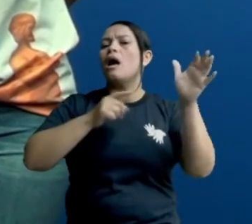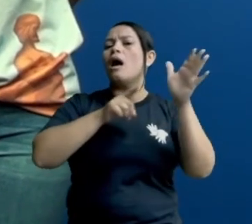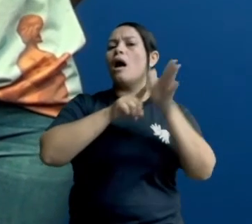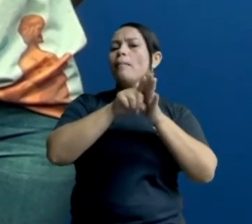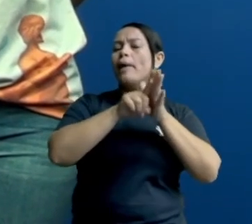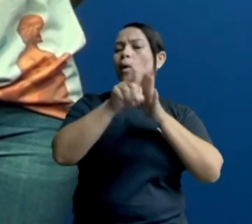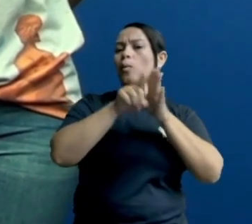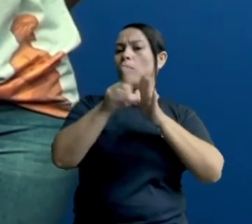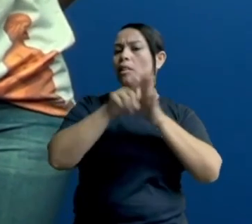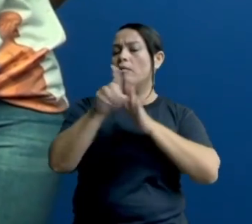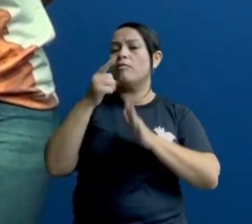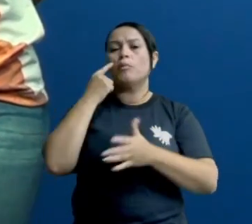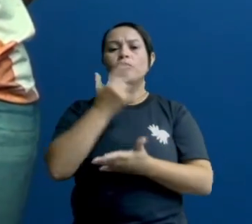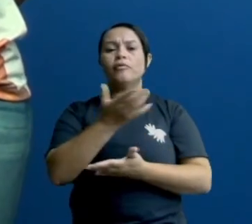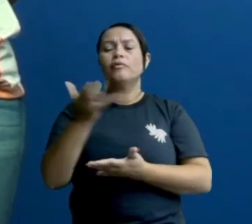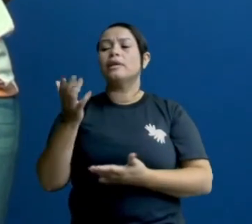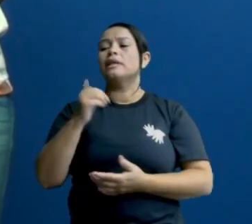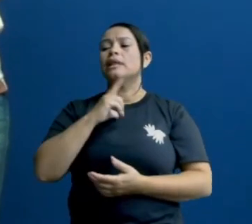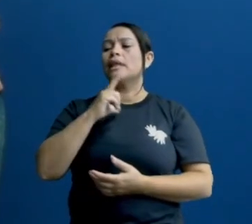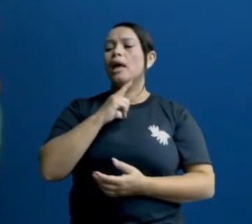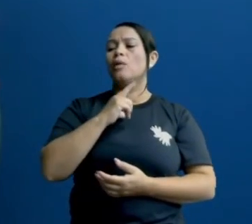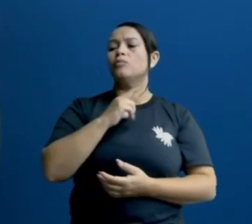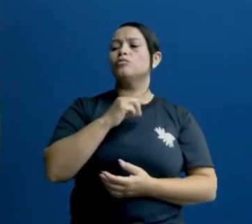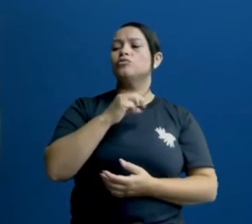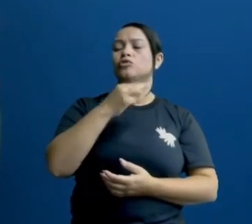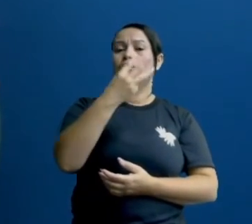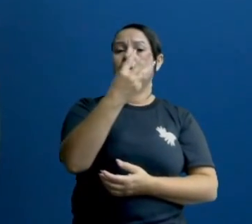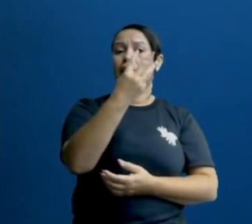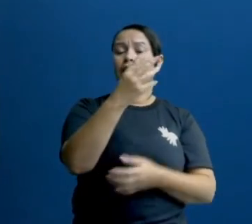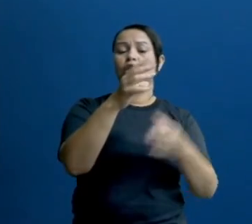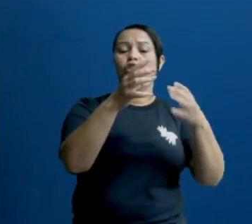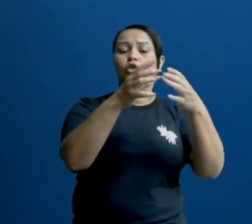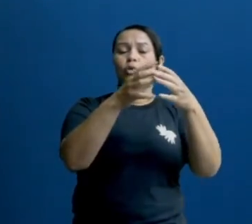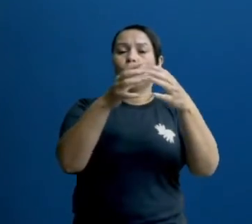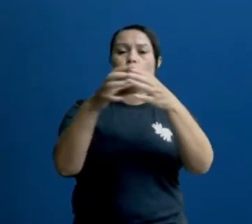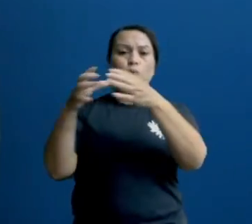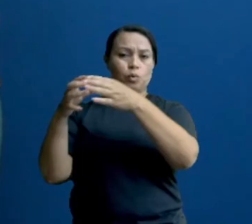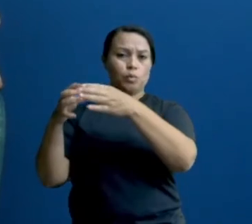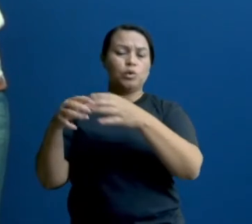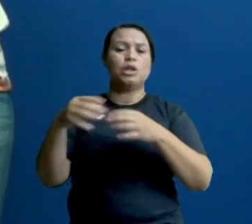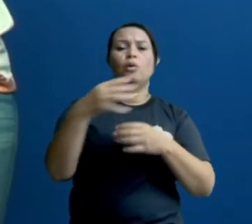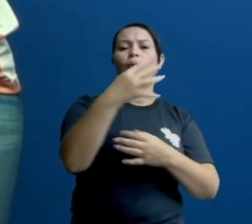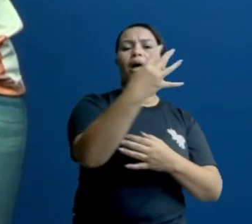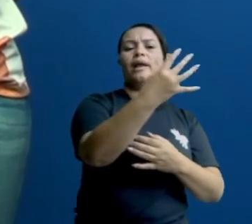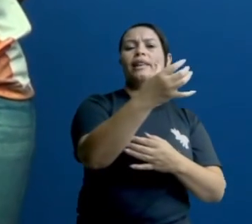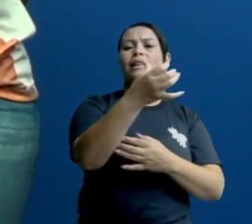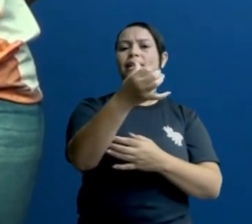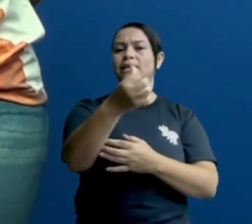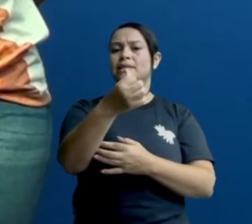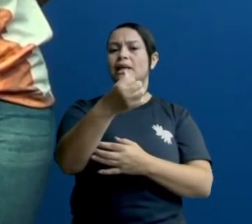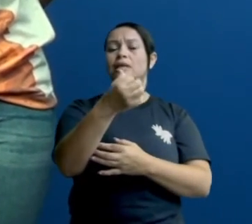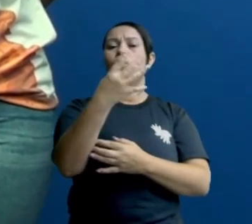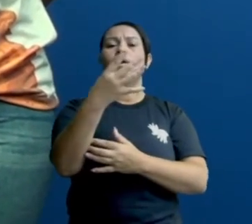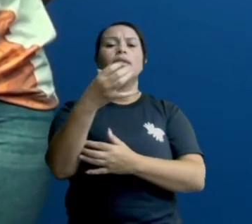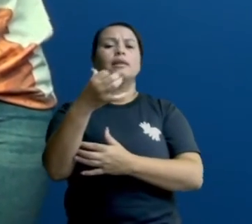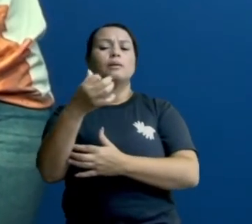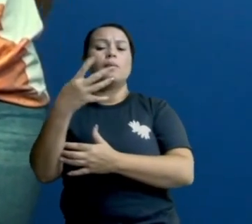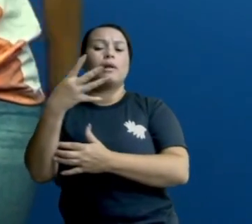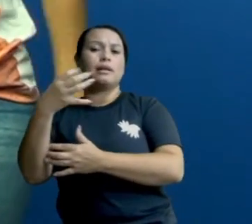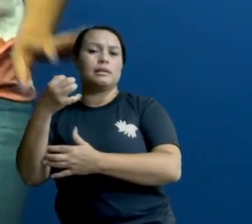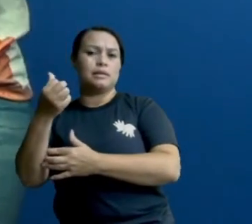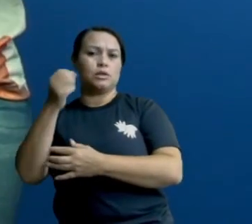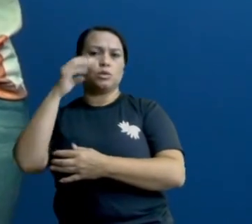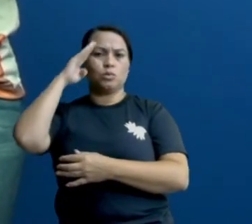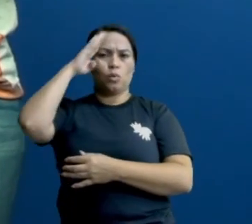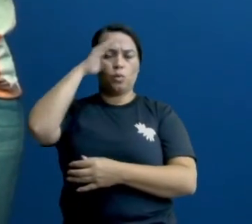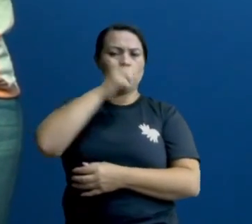problema. Então, ó, a gente tem 3 grupos de 46 soldados, certo?